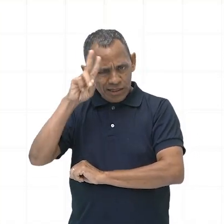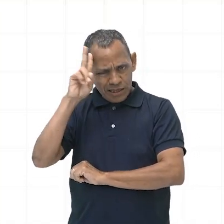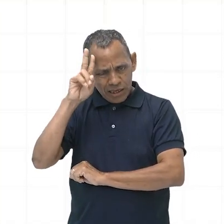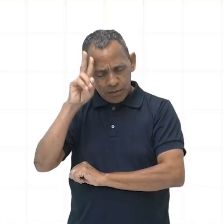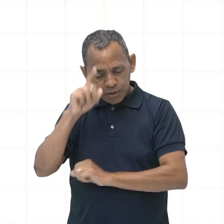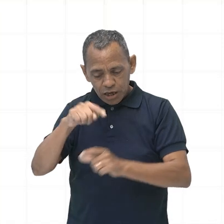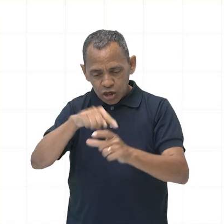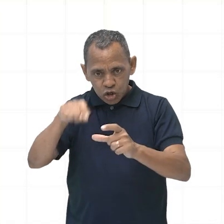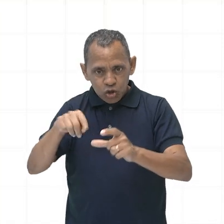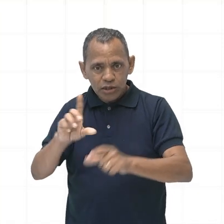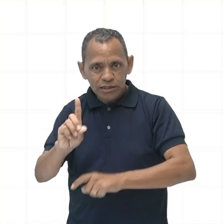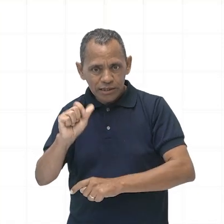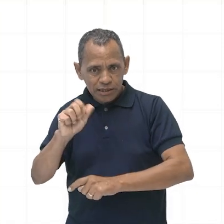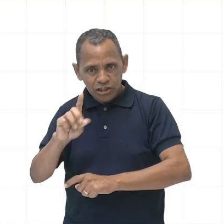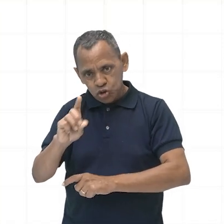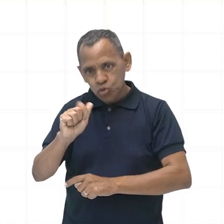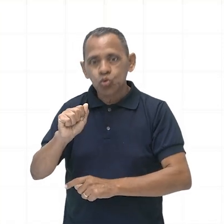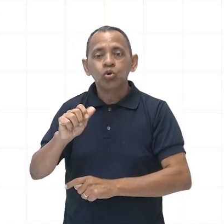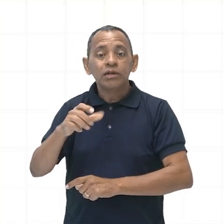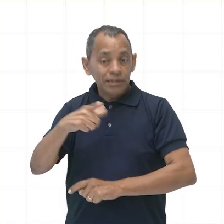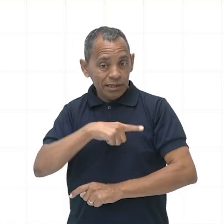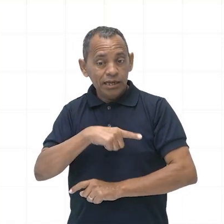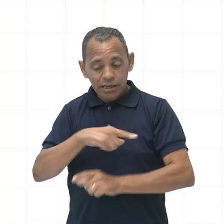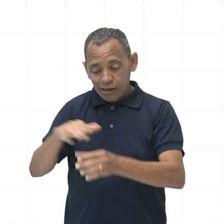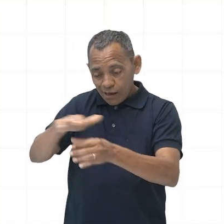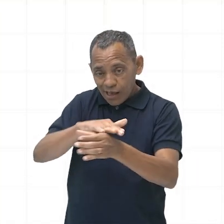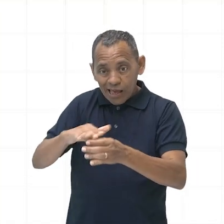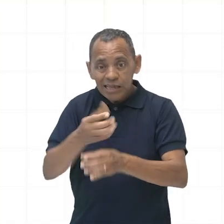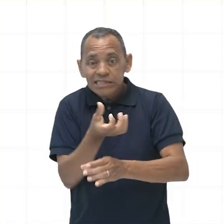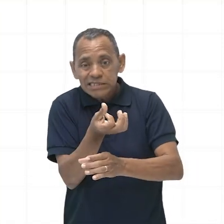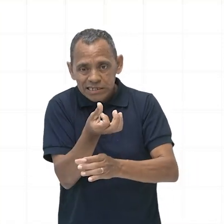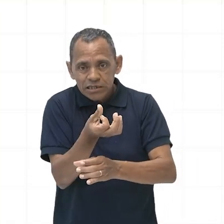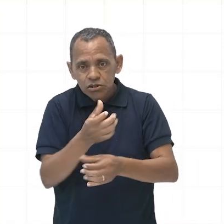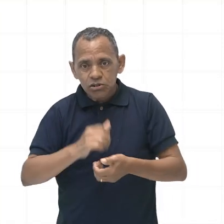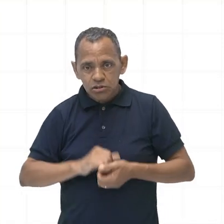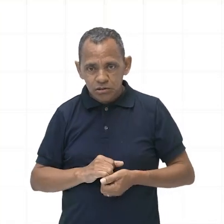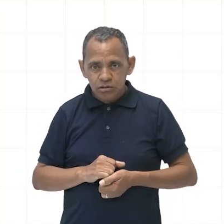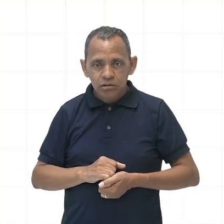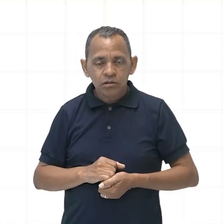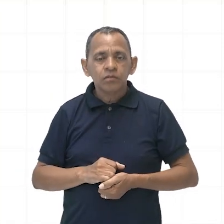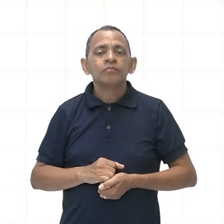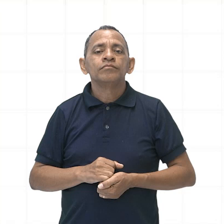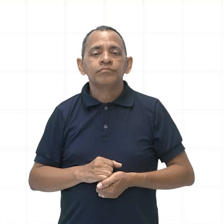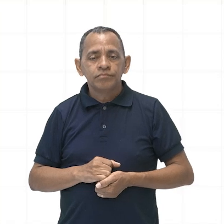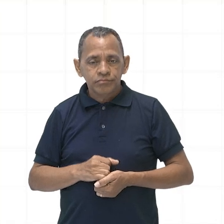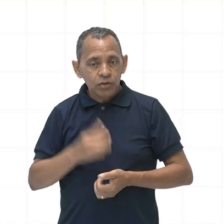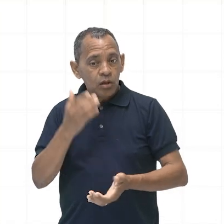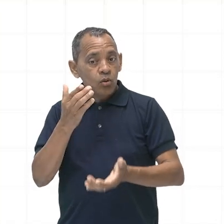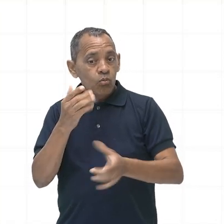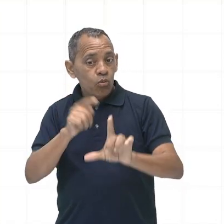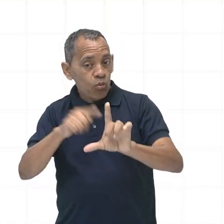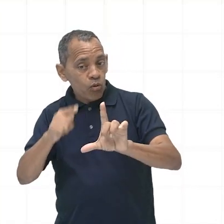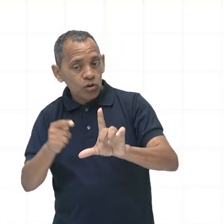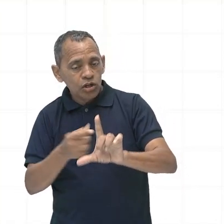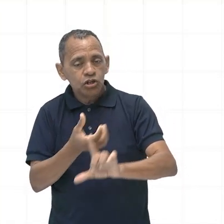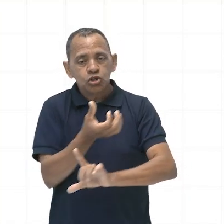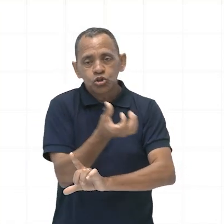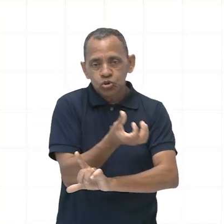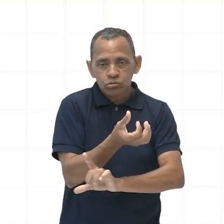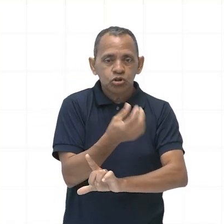a probabilidade de B ocorrer vai ser exatamente quem? 2 de